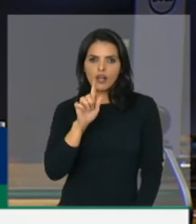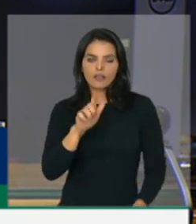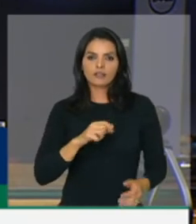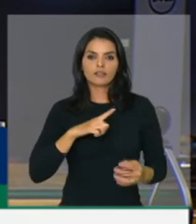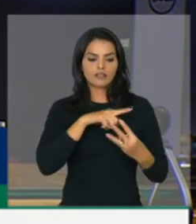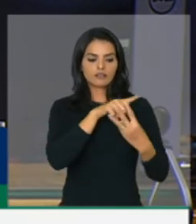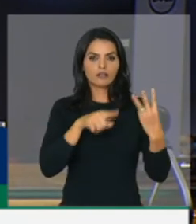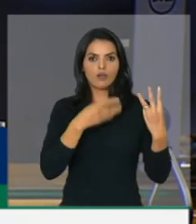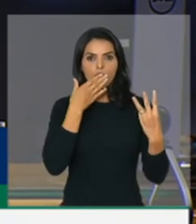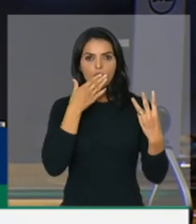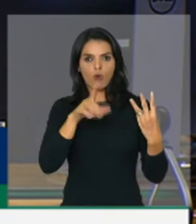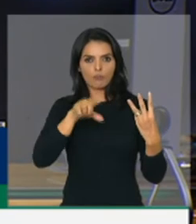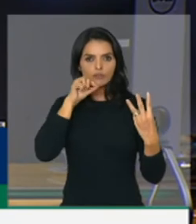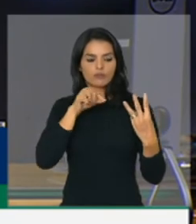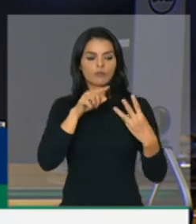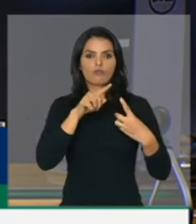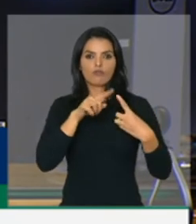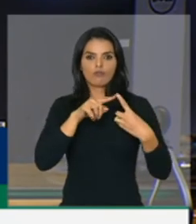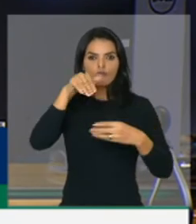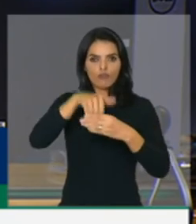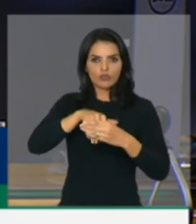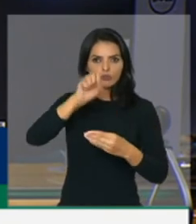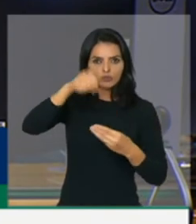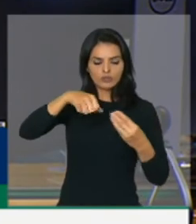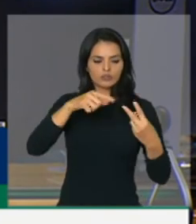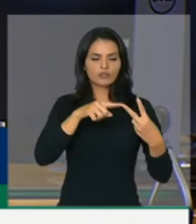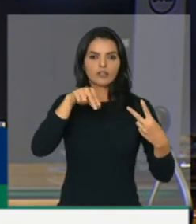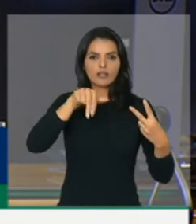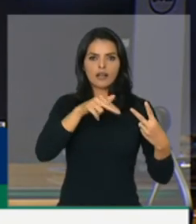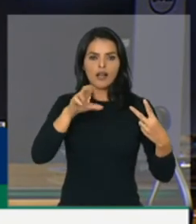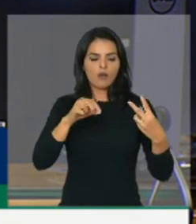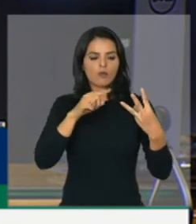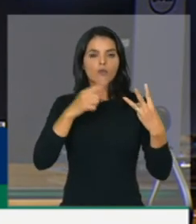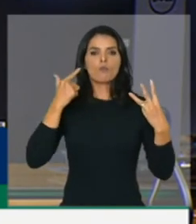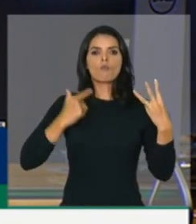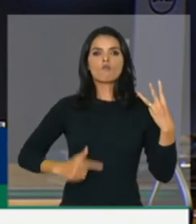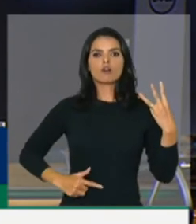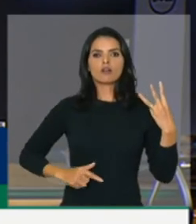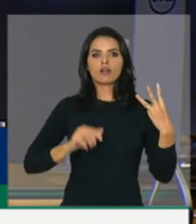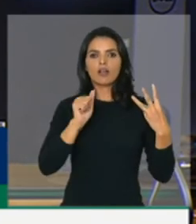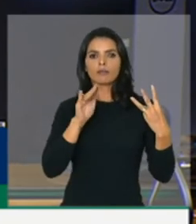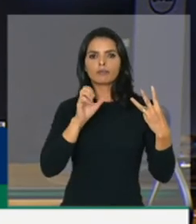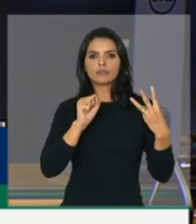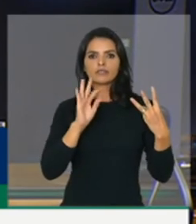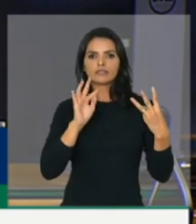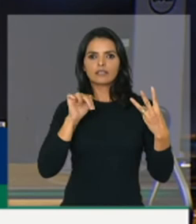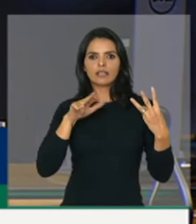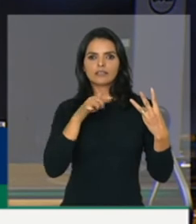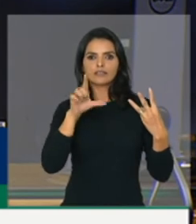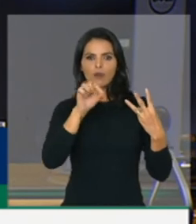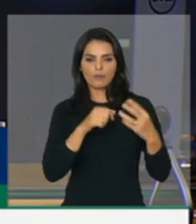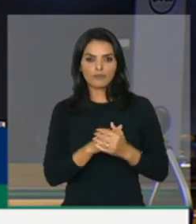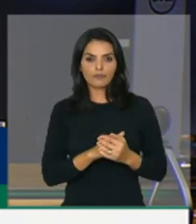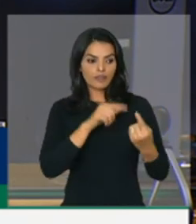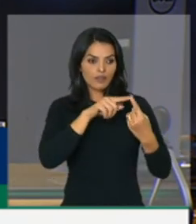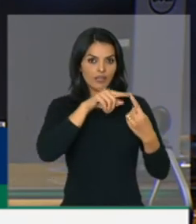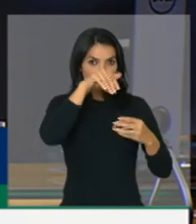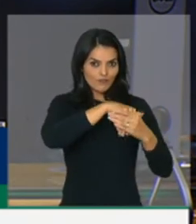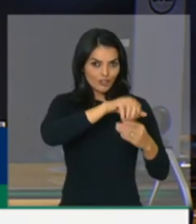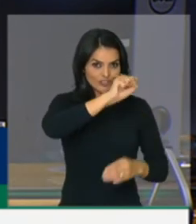opções: voto sim, não e abstenção. Ao votar sim, o parlamentar